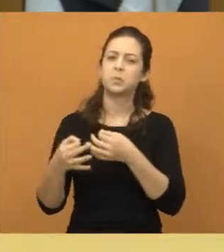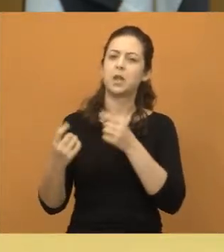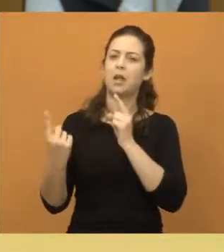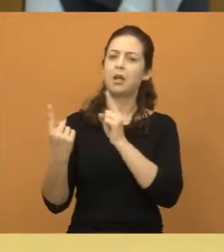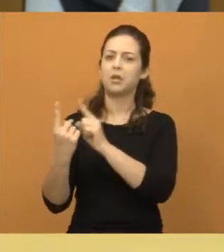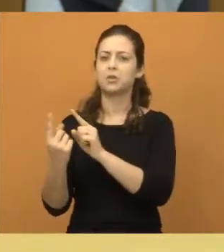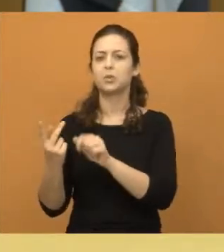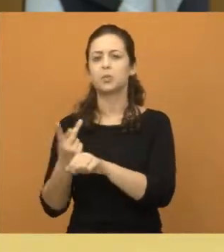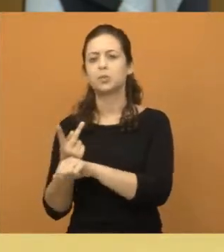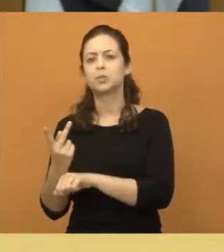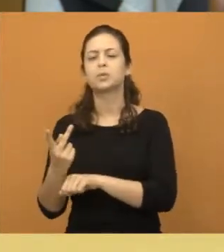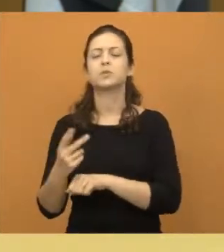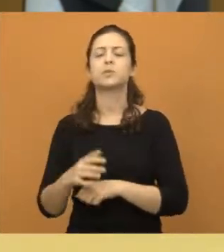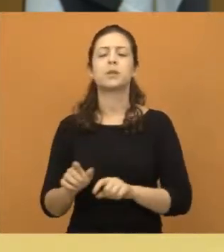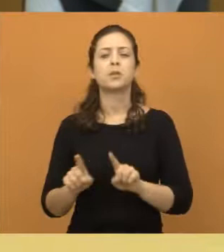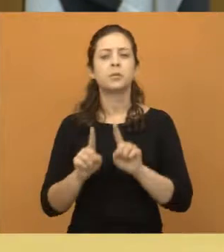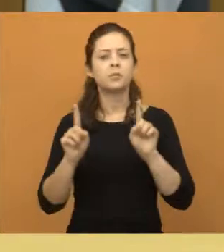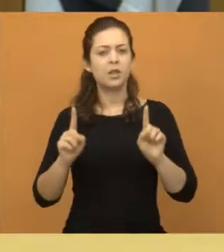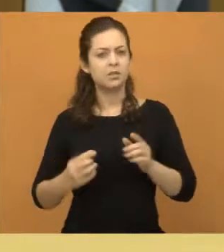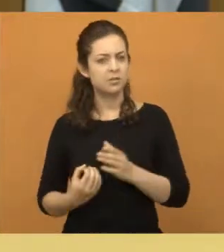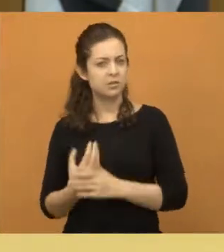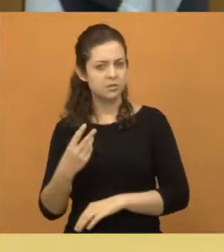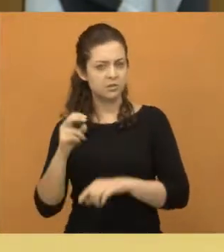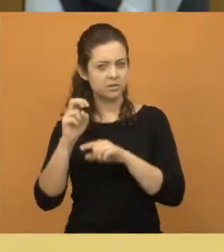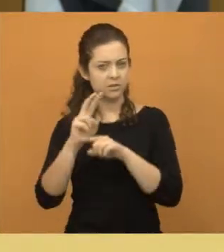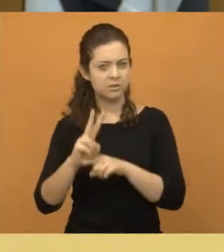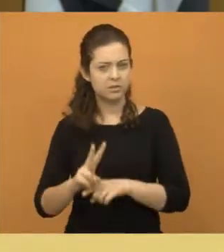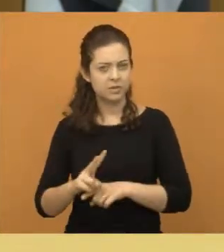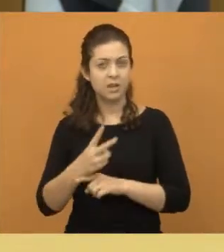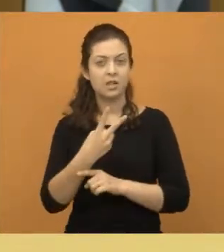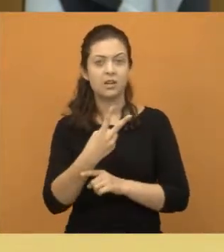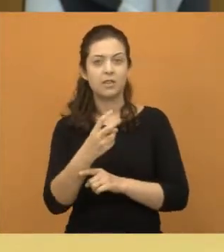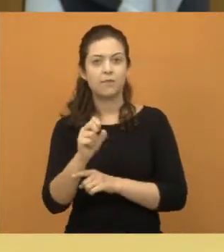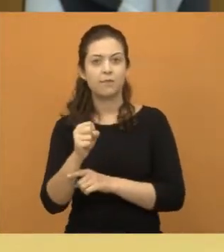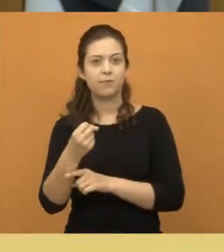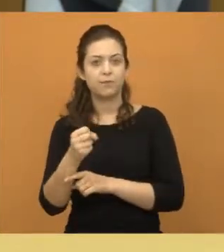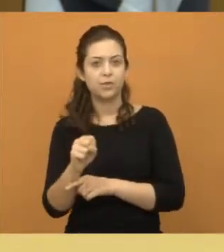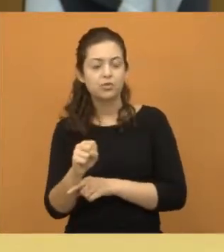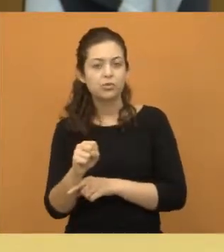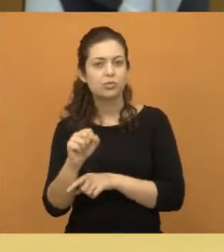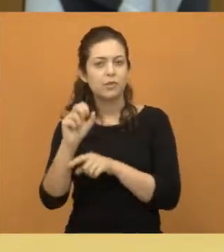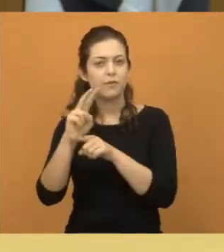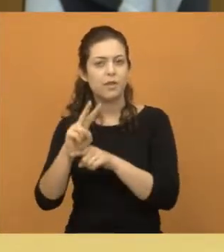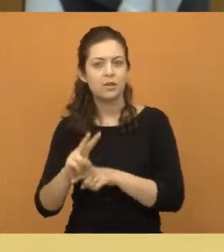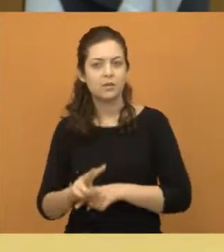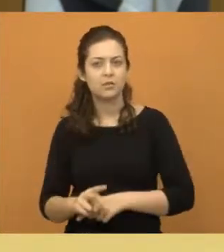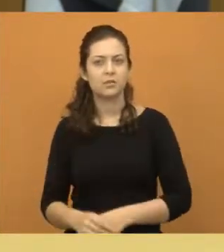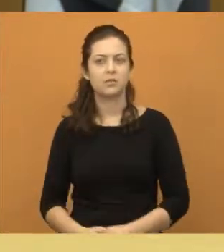ao SAI, mas haverá a criação aqui de 28 cargos,